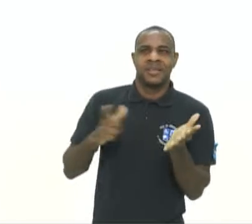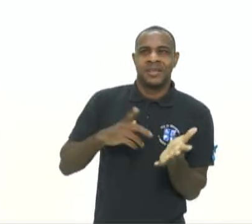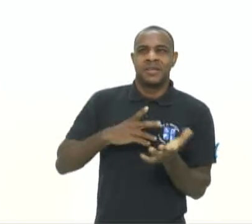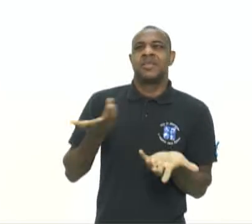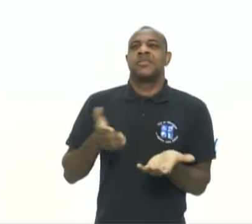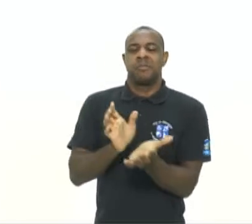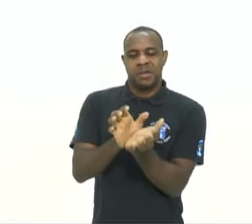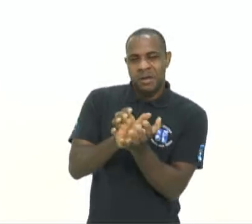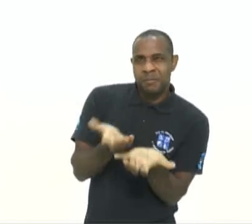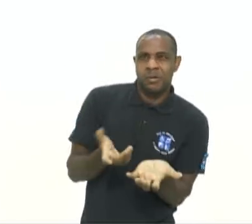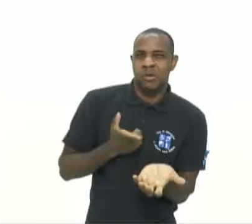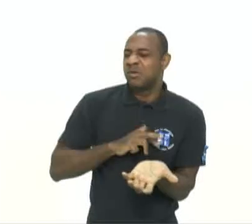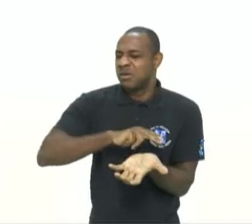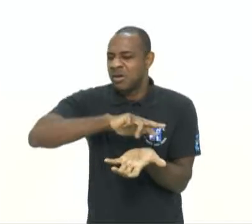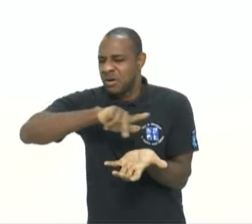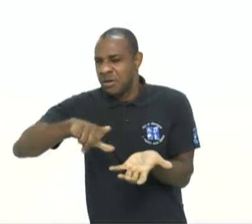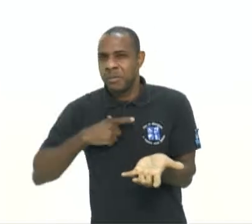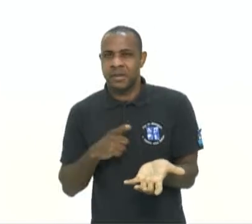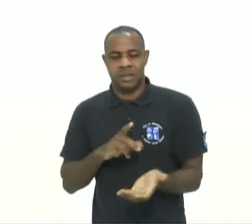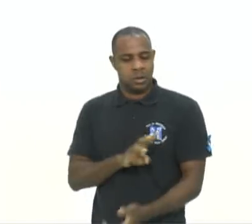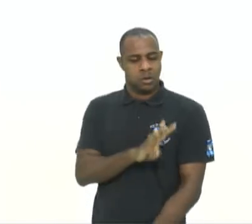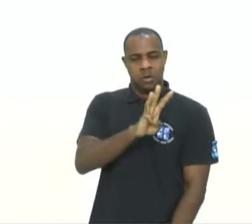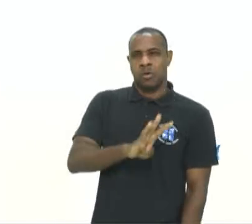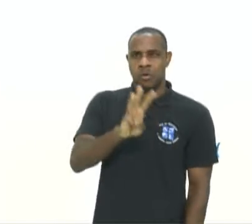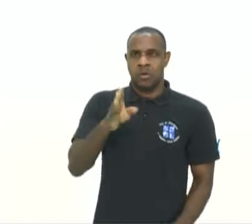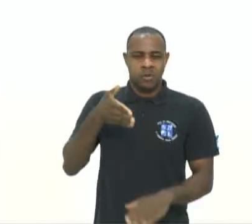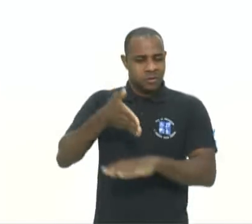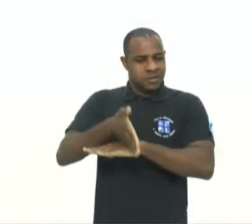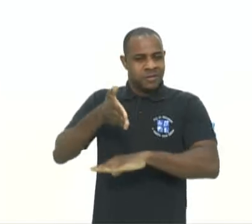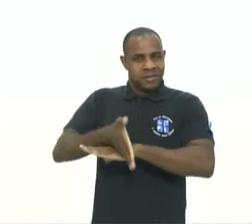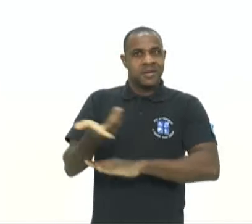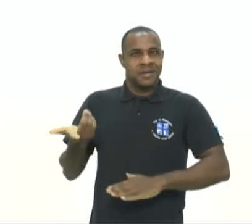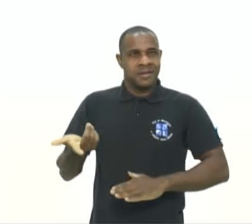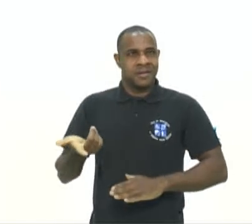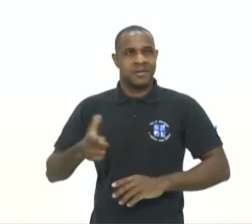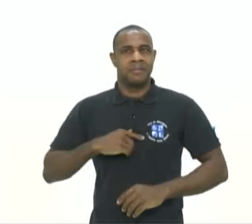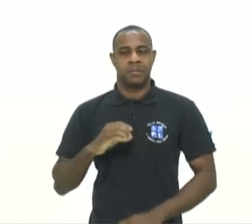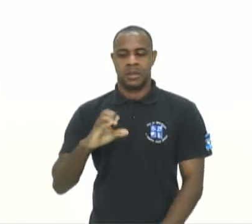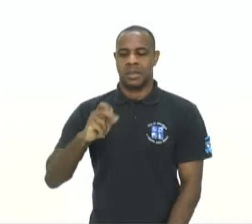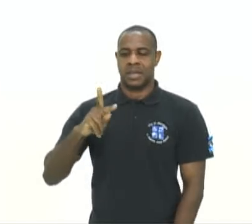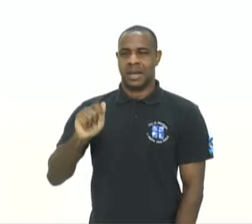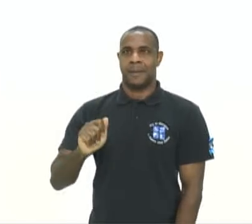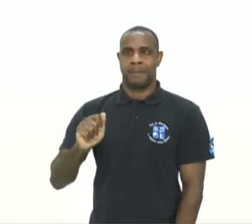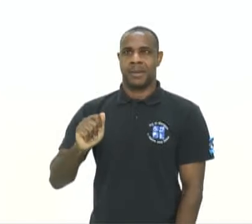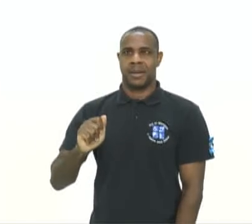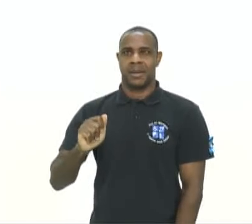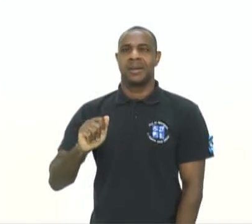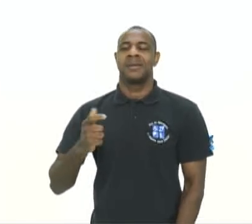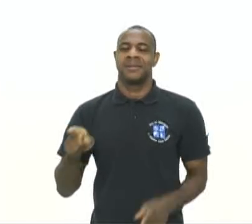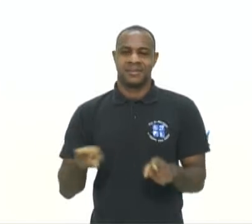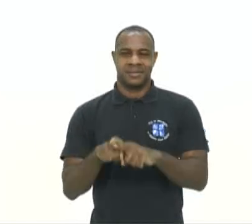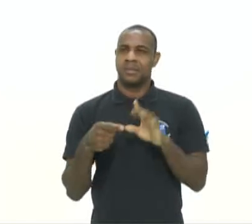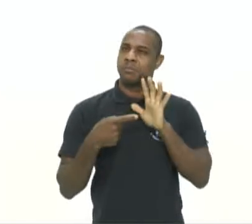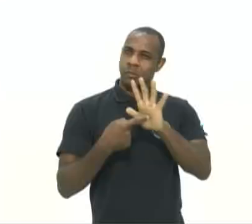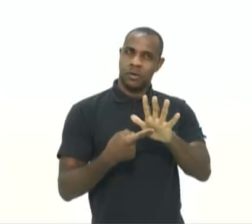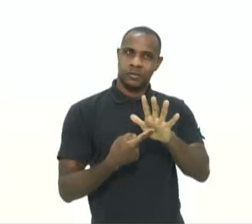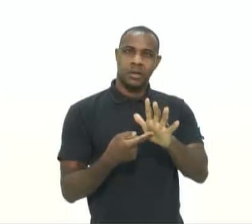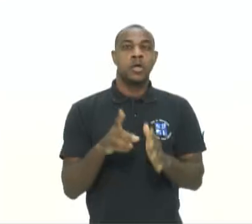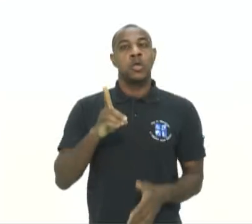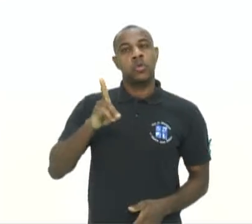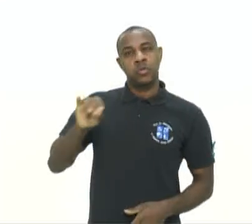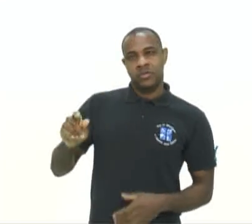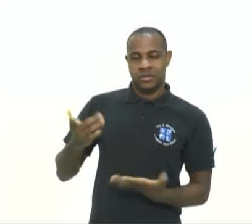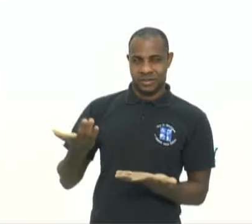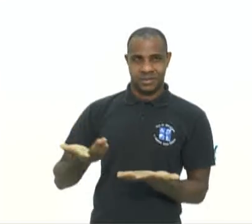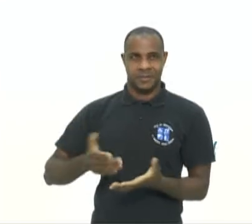entre outros, pode-se acessar um link, geralmente com a denominação capa, ou capa da edição do dia, e ver